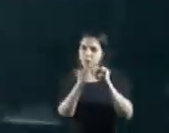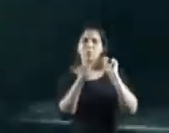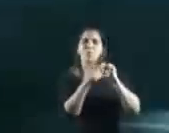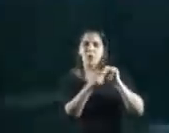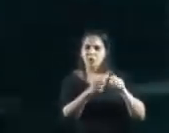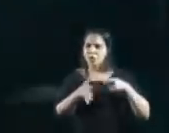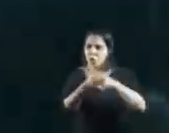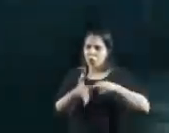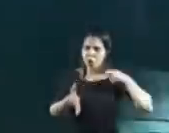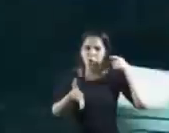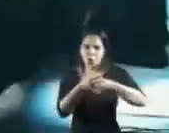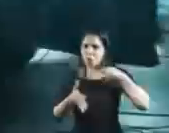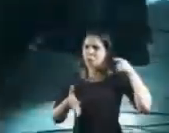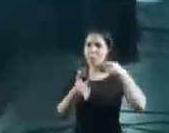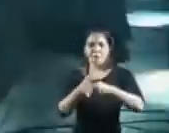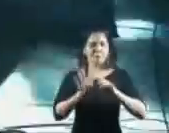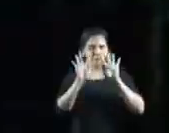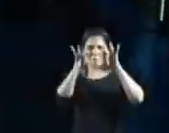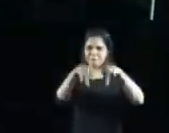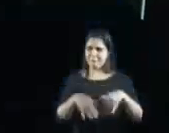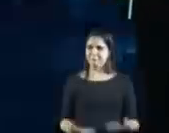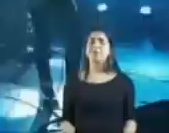nesta luta final.